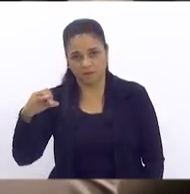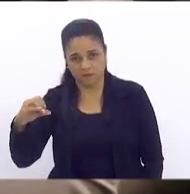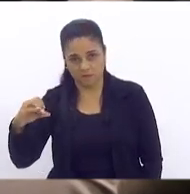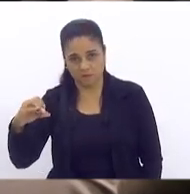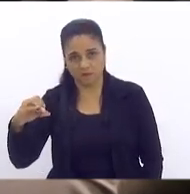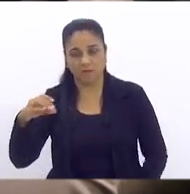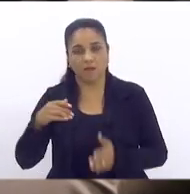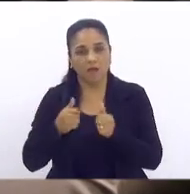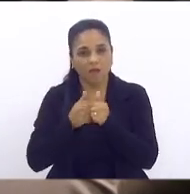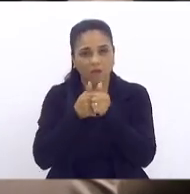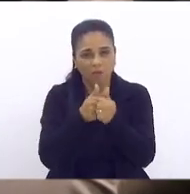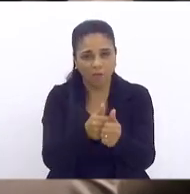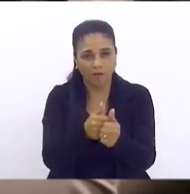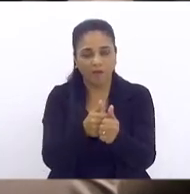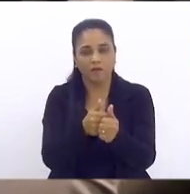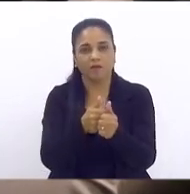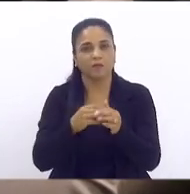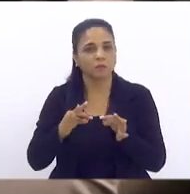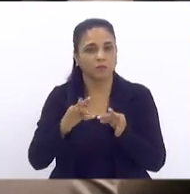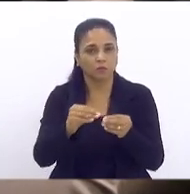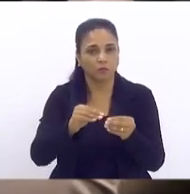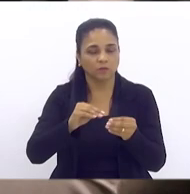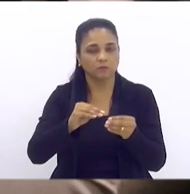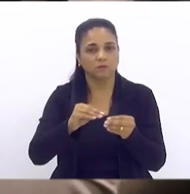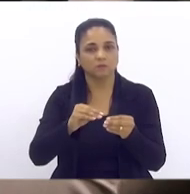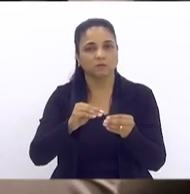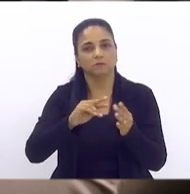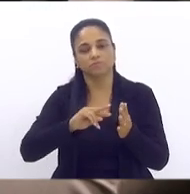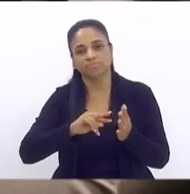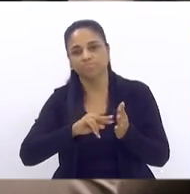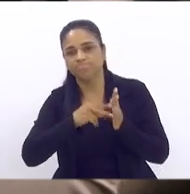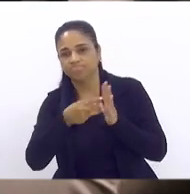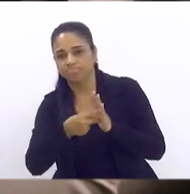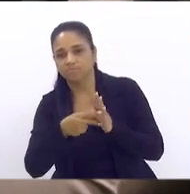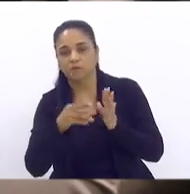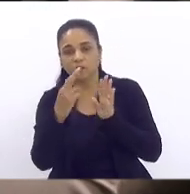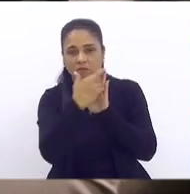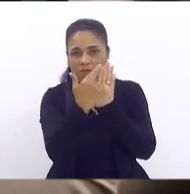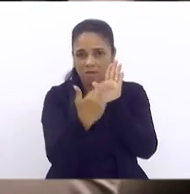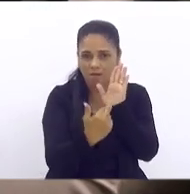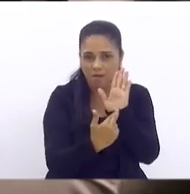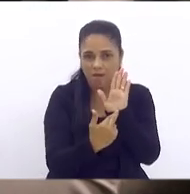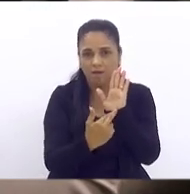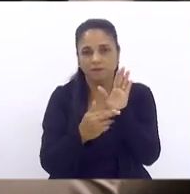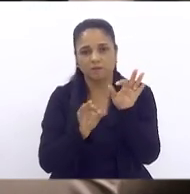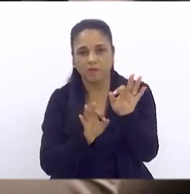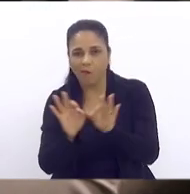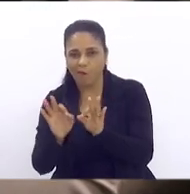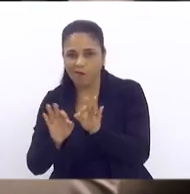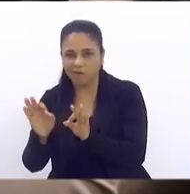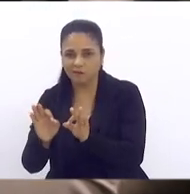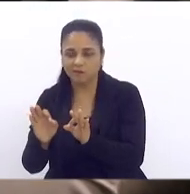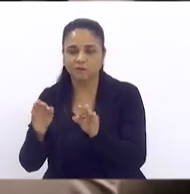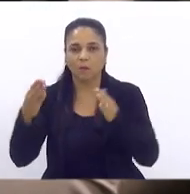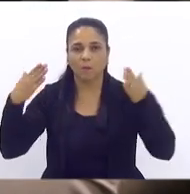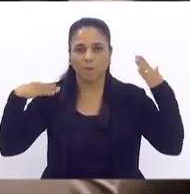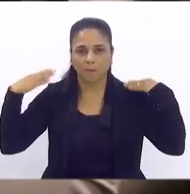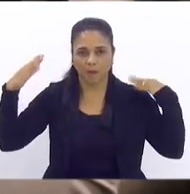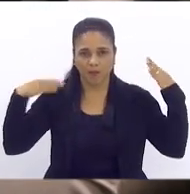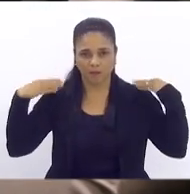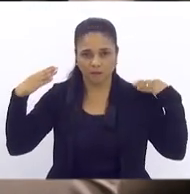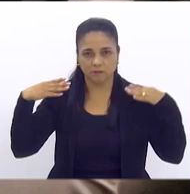as definições e todas as proposições, normatizações da Organização Marítima Internacional,